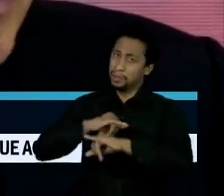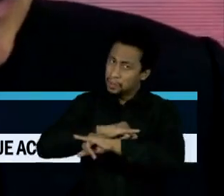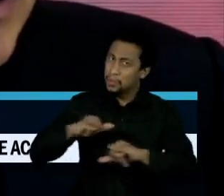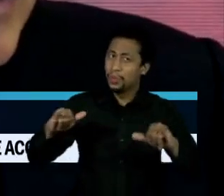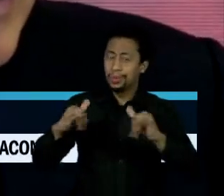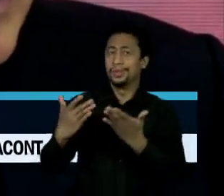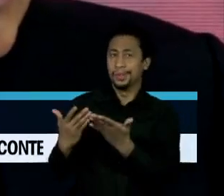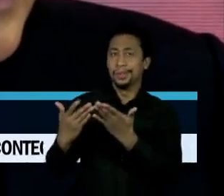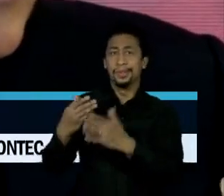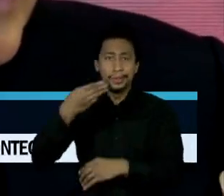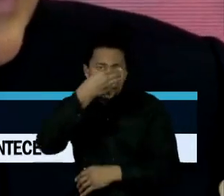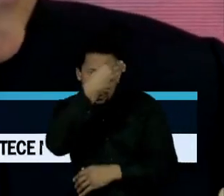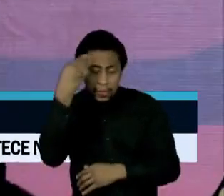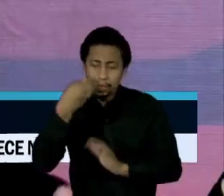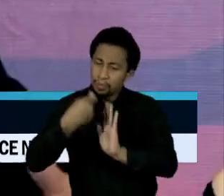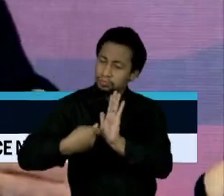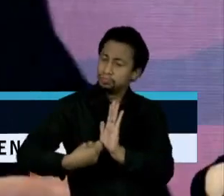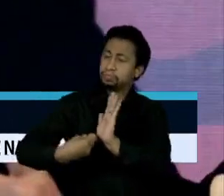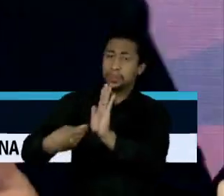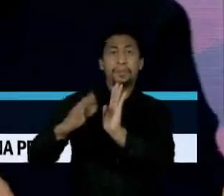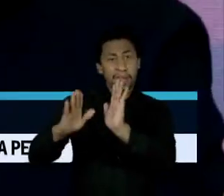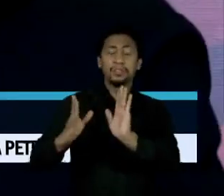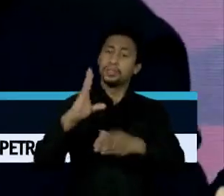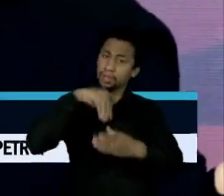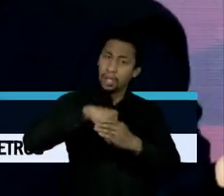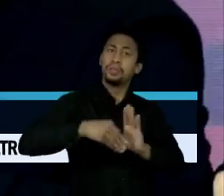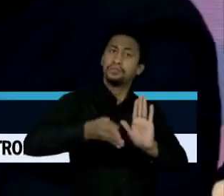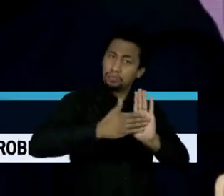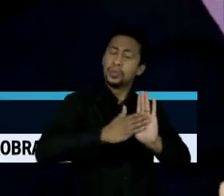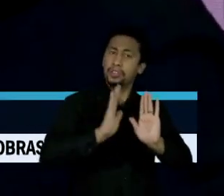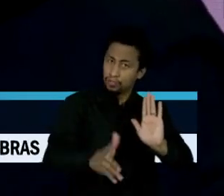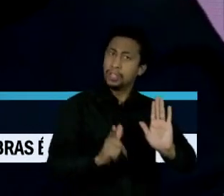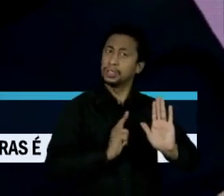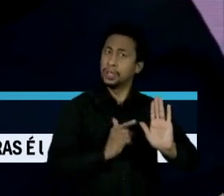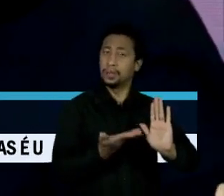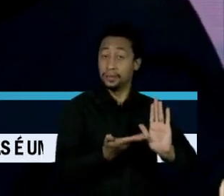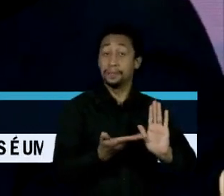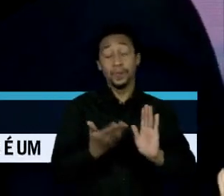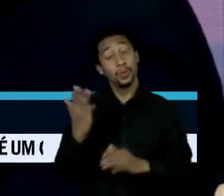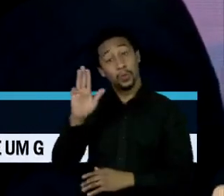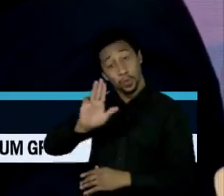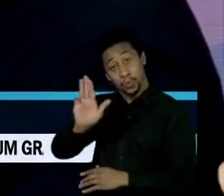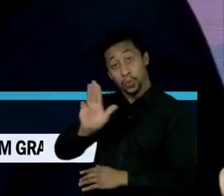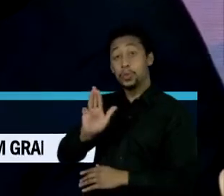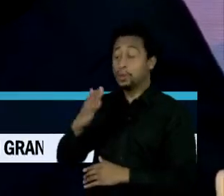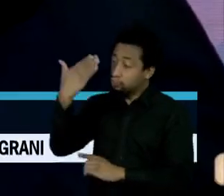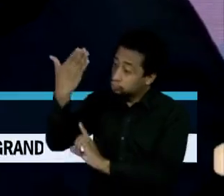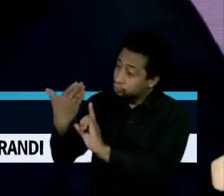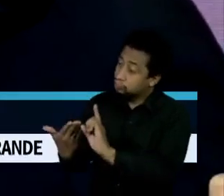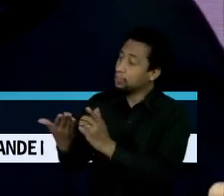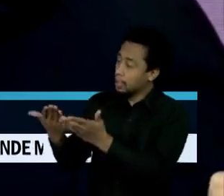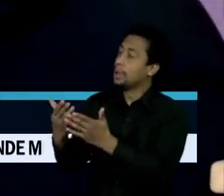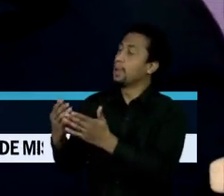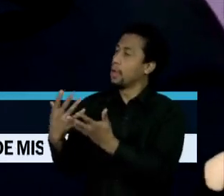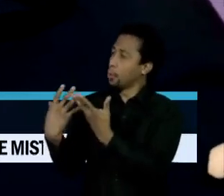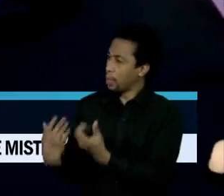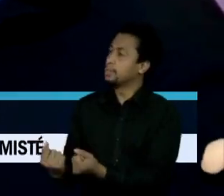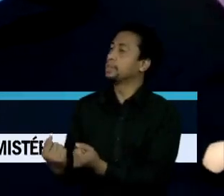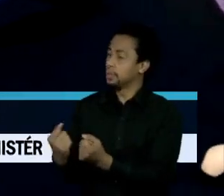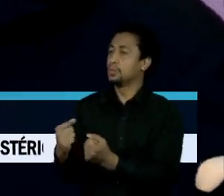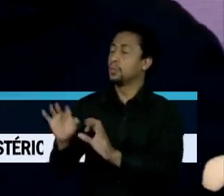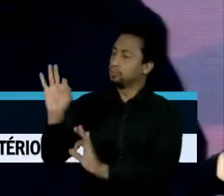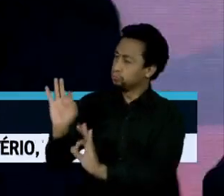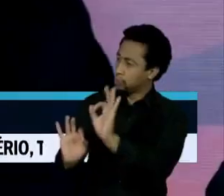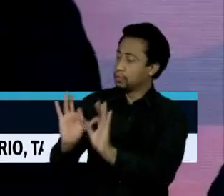proposta já estava no documento. Em seguida, Lula elogiou o parlamentar, se comprometeu a incluir o programa de renda